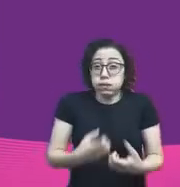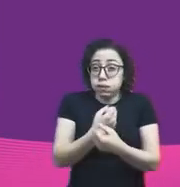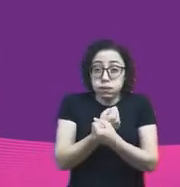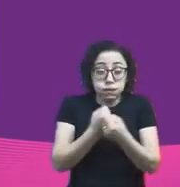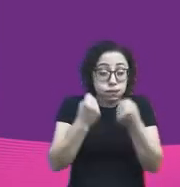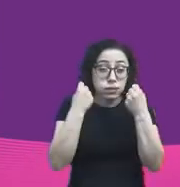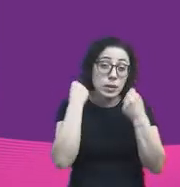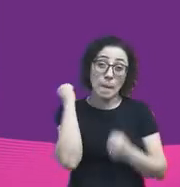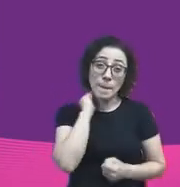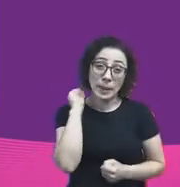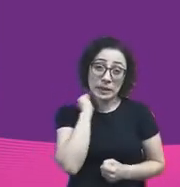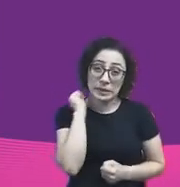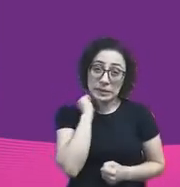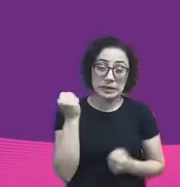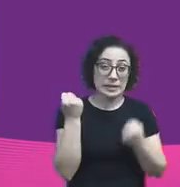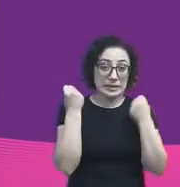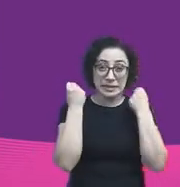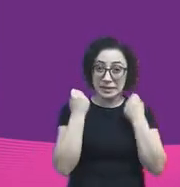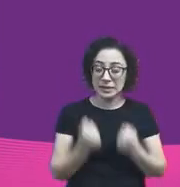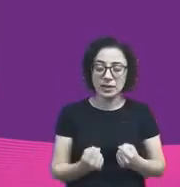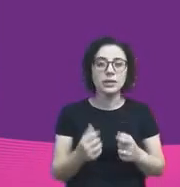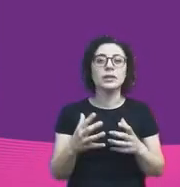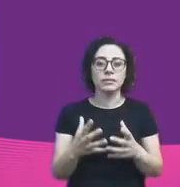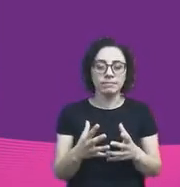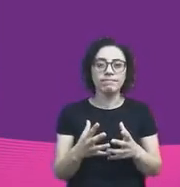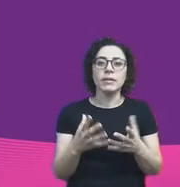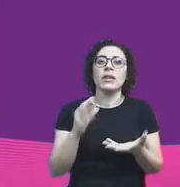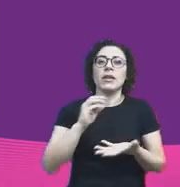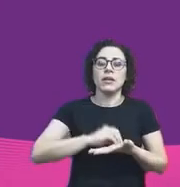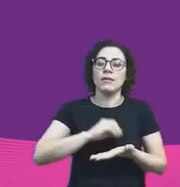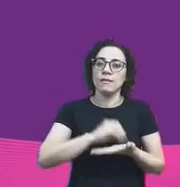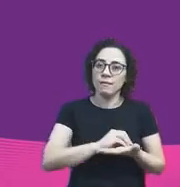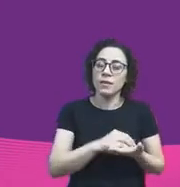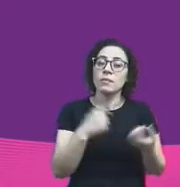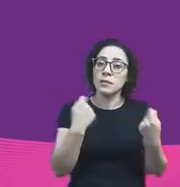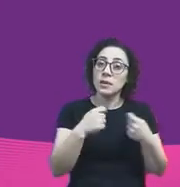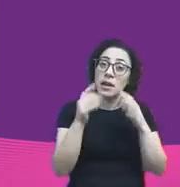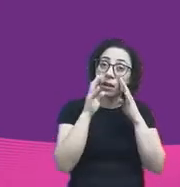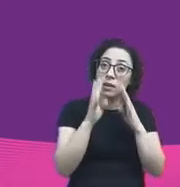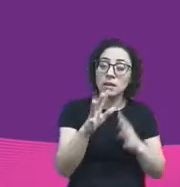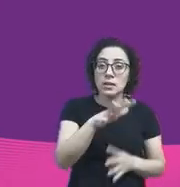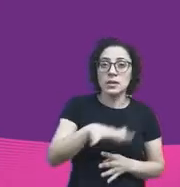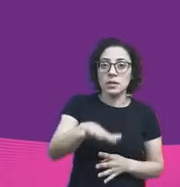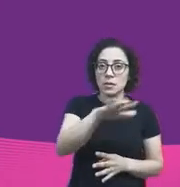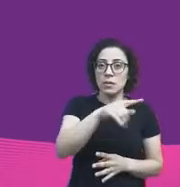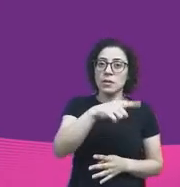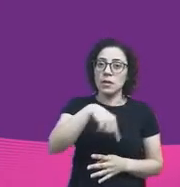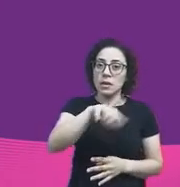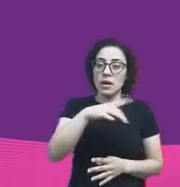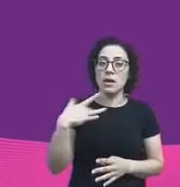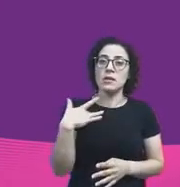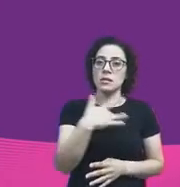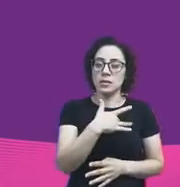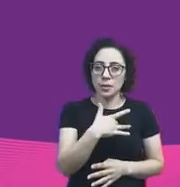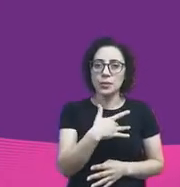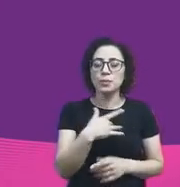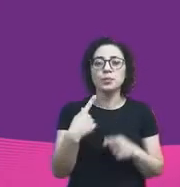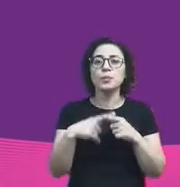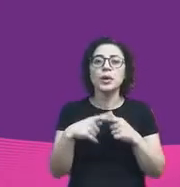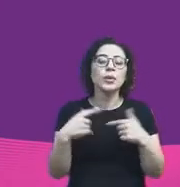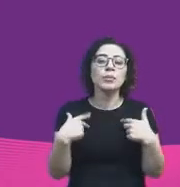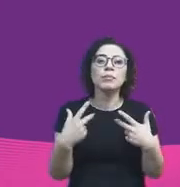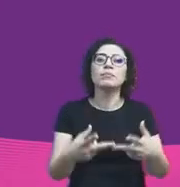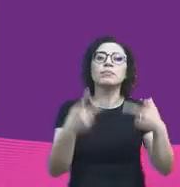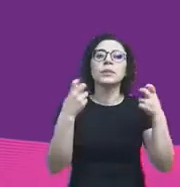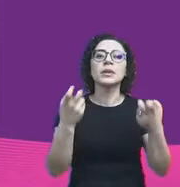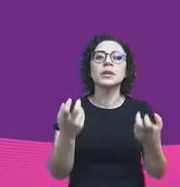a ausência de realização pessoal, em que os profissionais de saúde ou os funcionários começam a perceber que eles não fazem diferença,